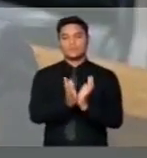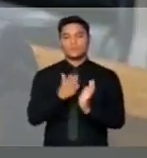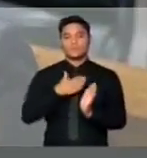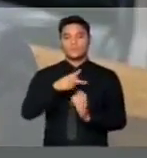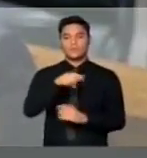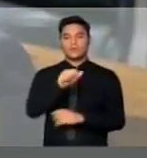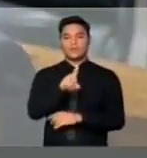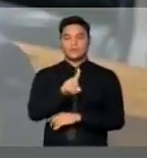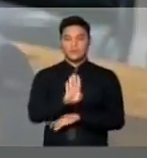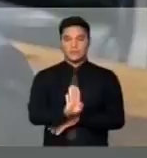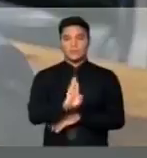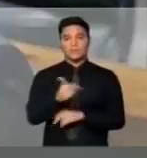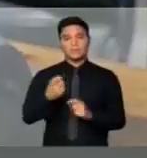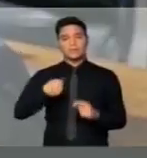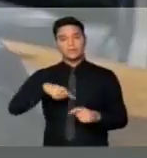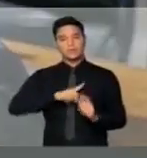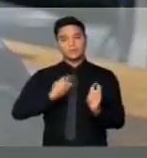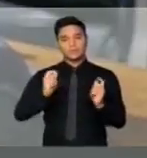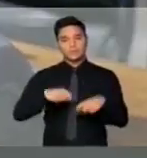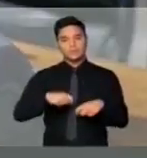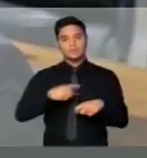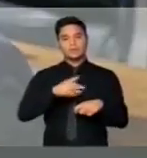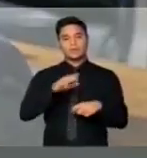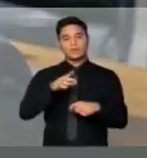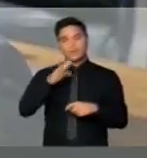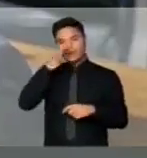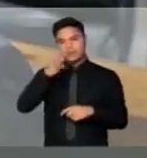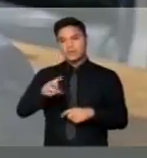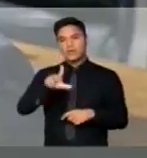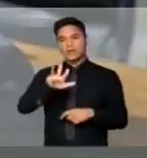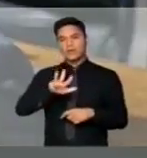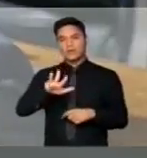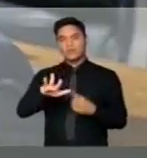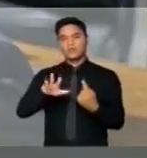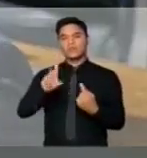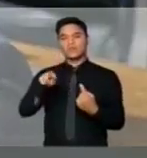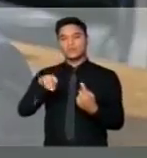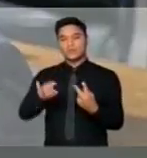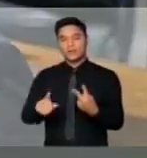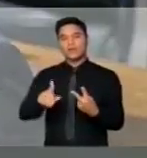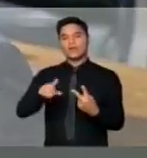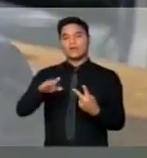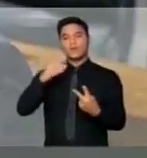ao PSDB, para que a gente possa indiciar Bunlai, o ex-presidente Lula, o